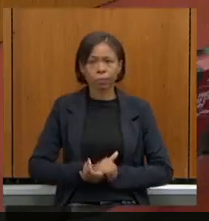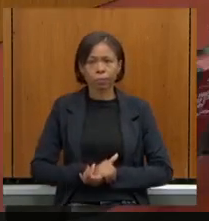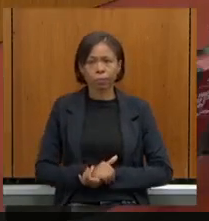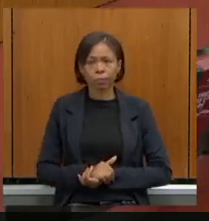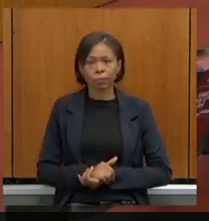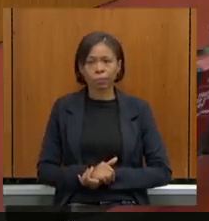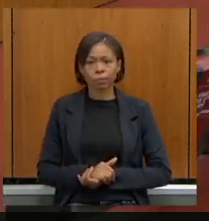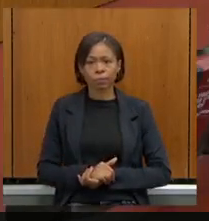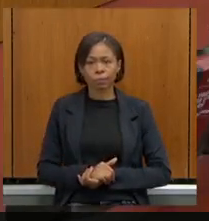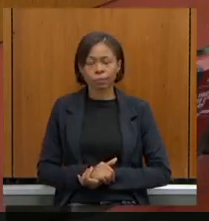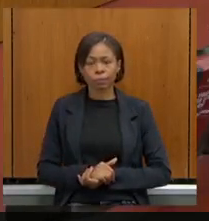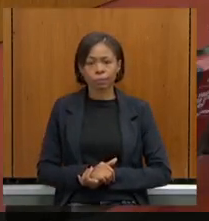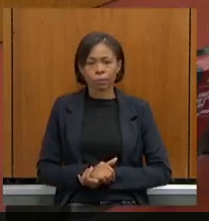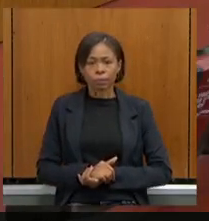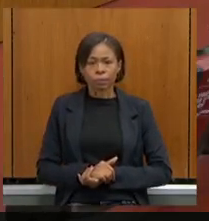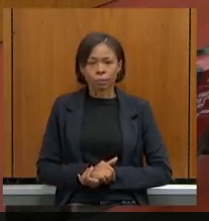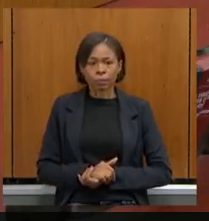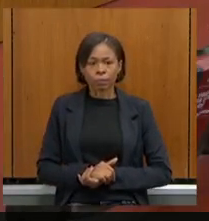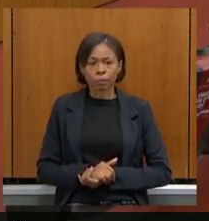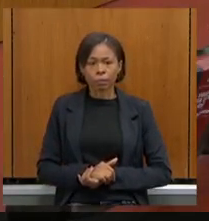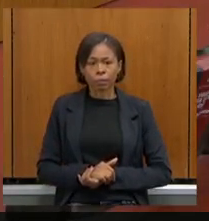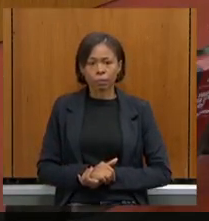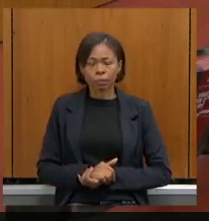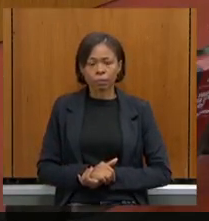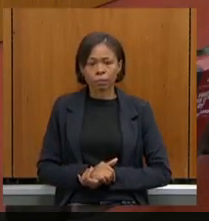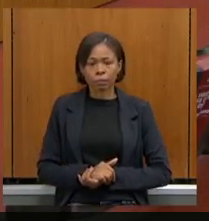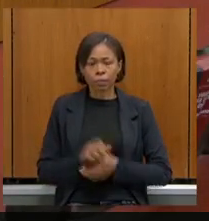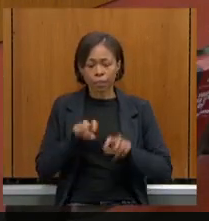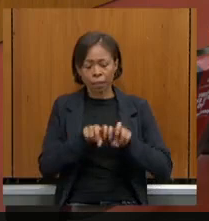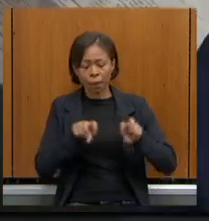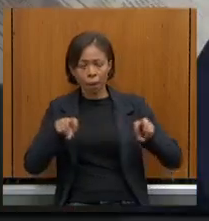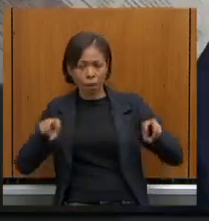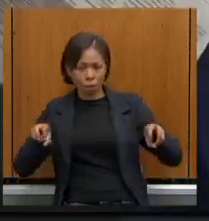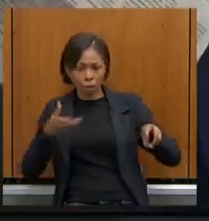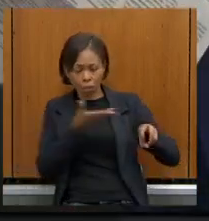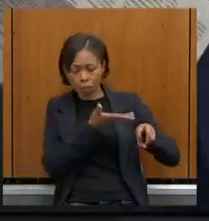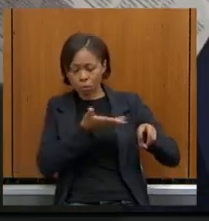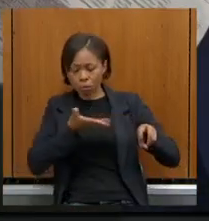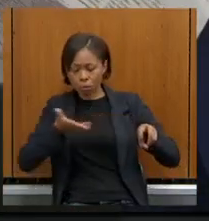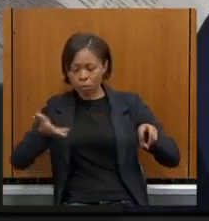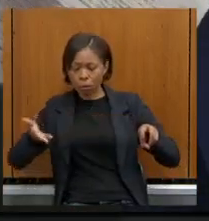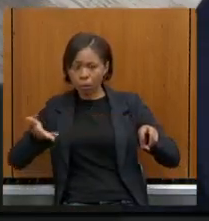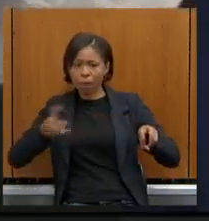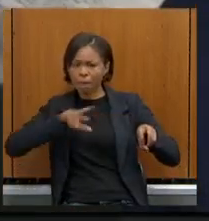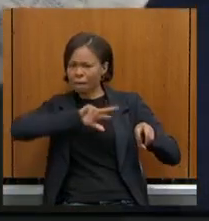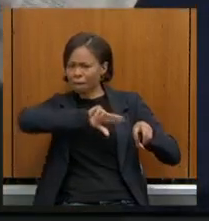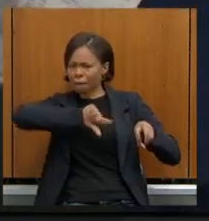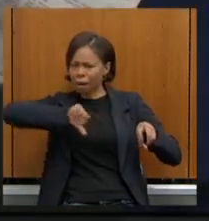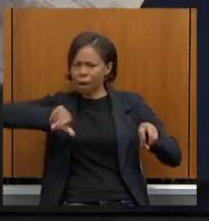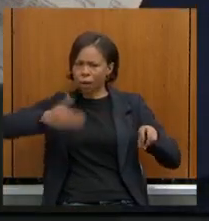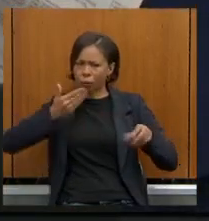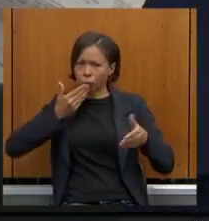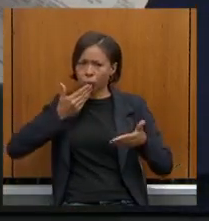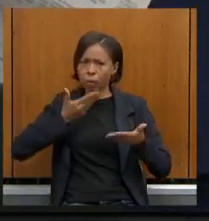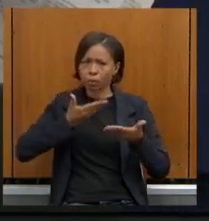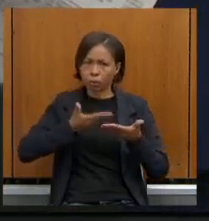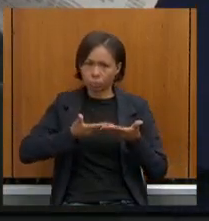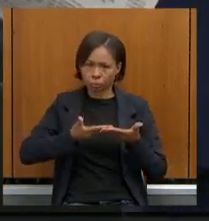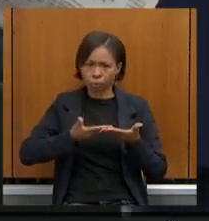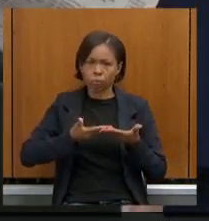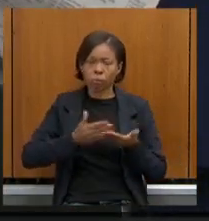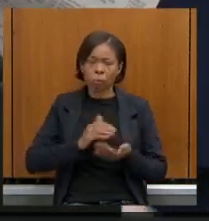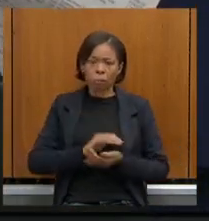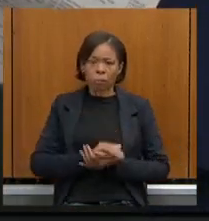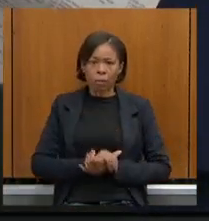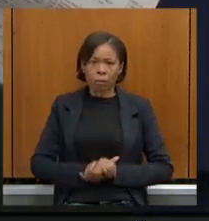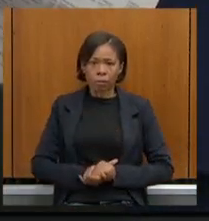temos aqui sobre a mesa vários requerimentos e os quais eu